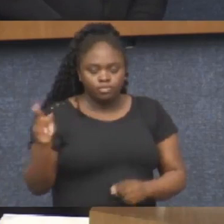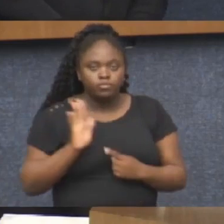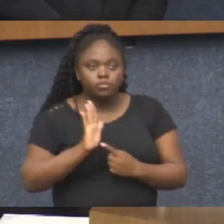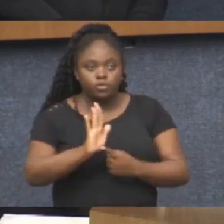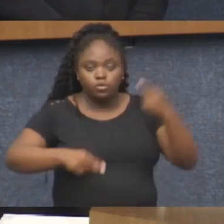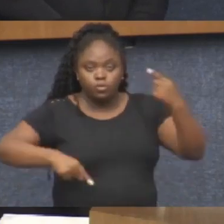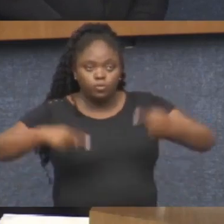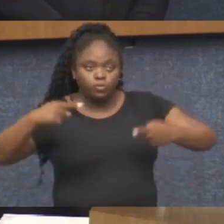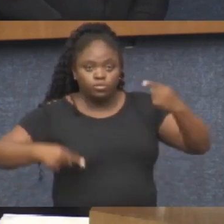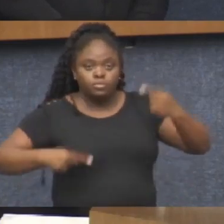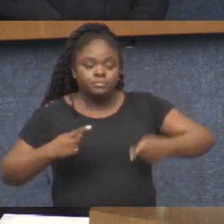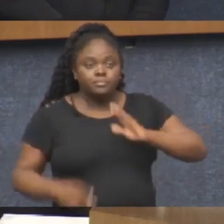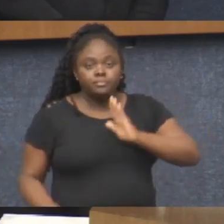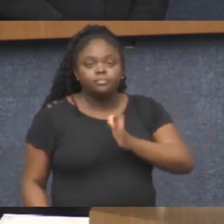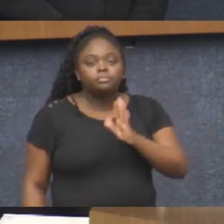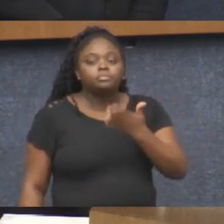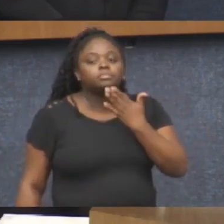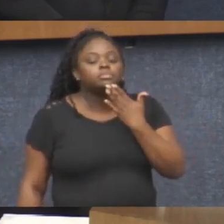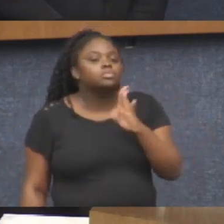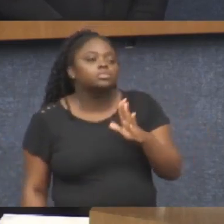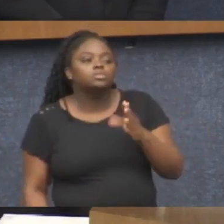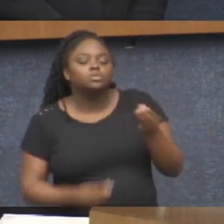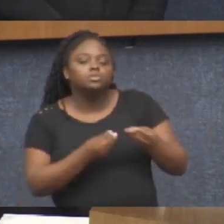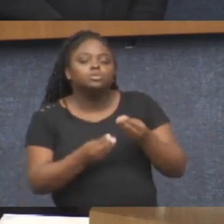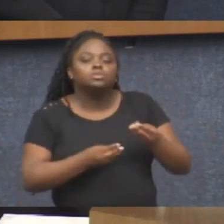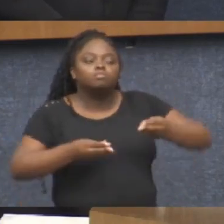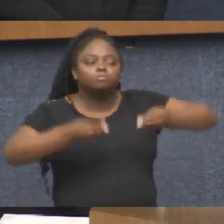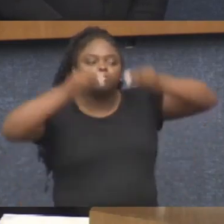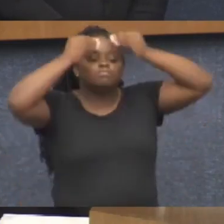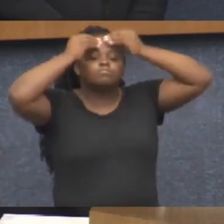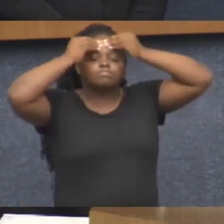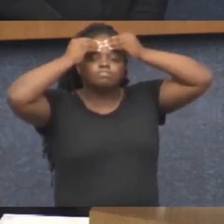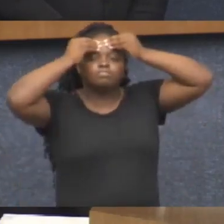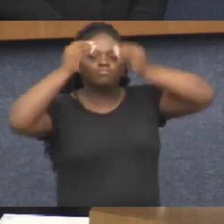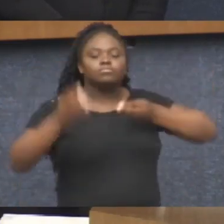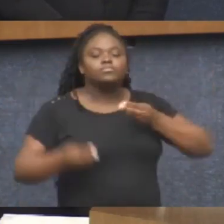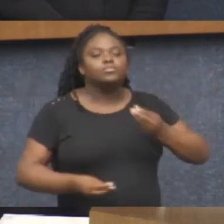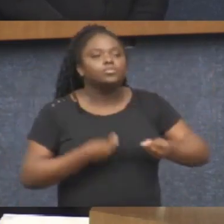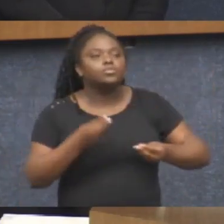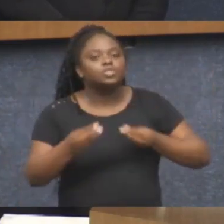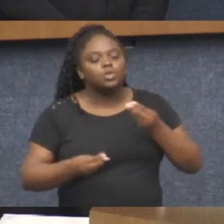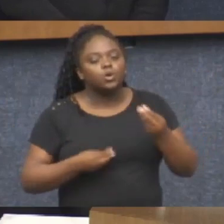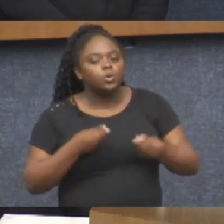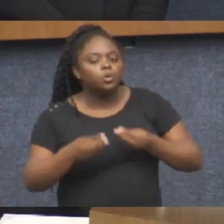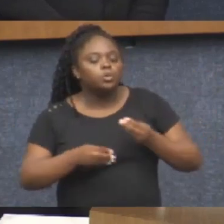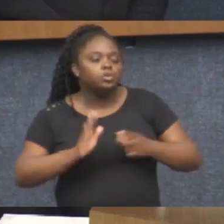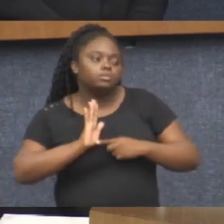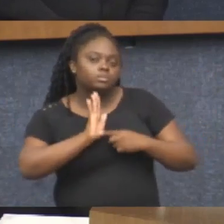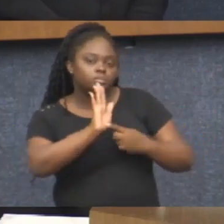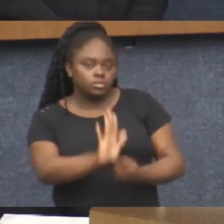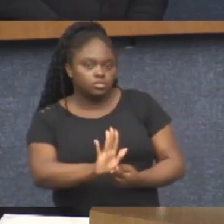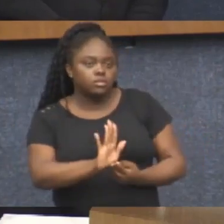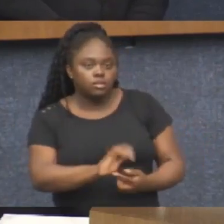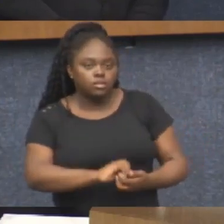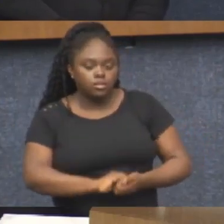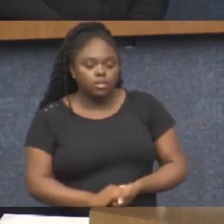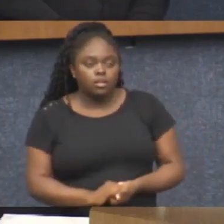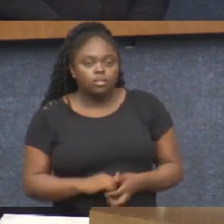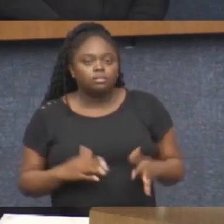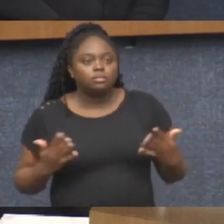para o debate, né? Qual que é, como fixar, como a gente trazer isso, né? Então,